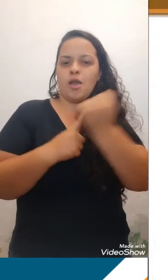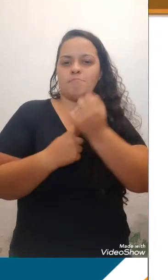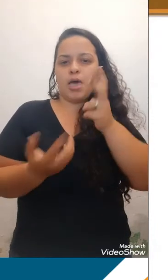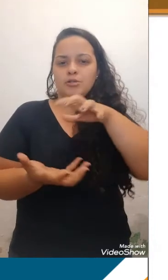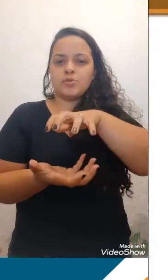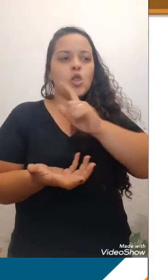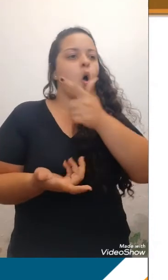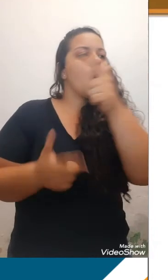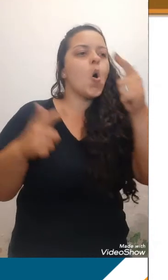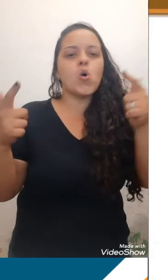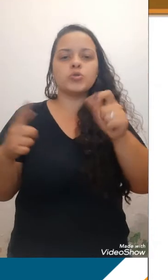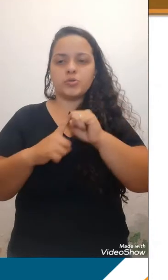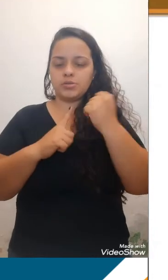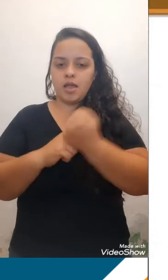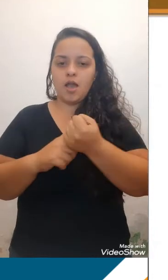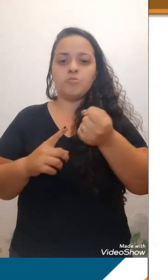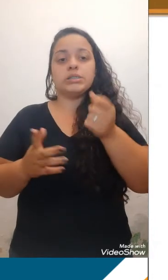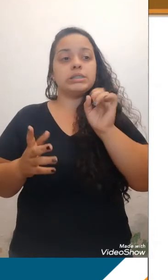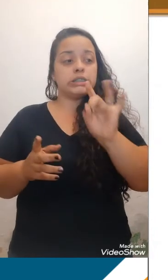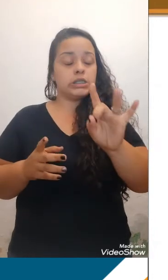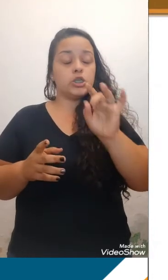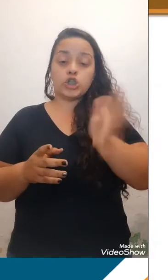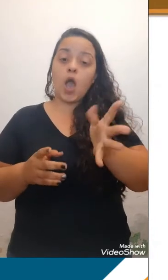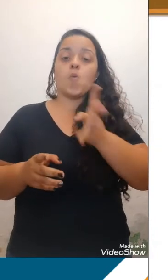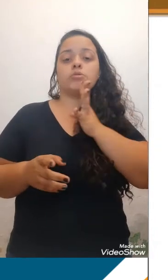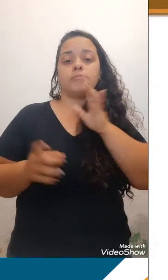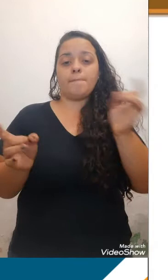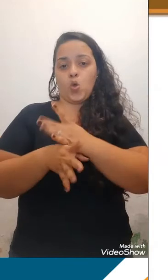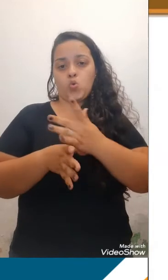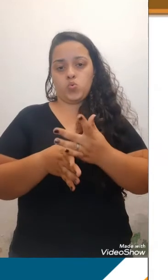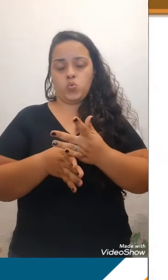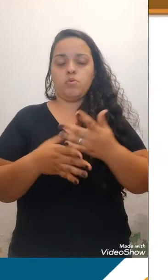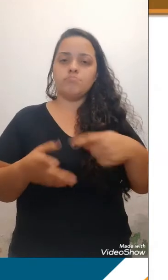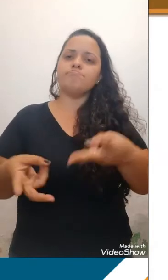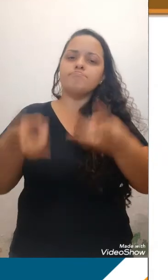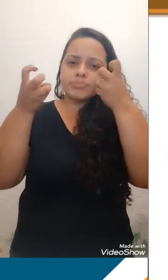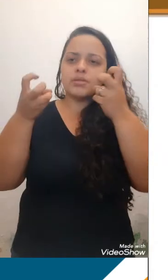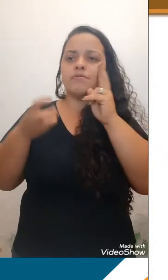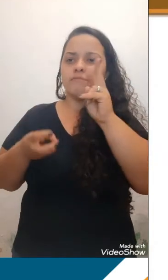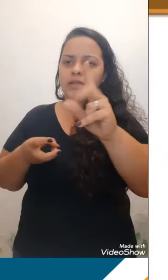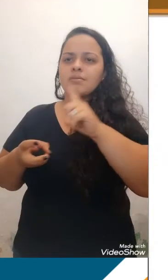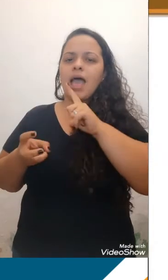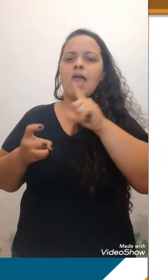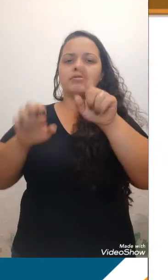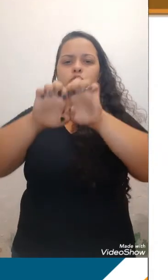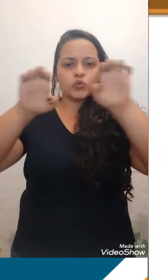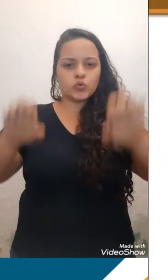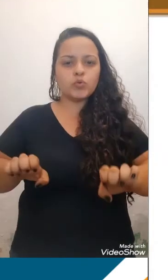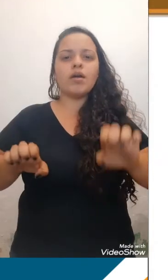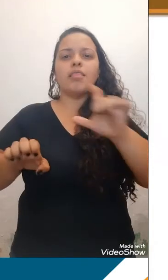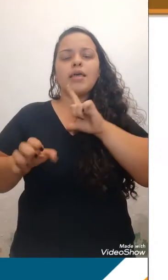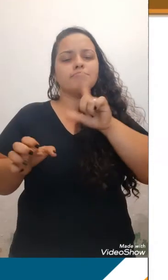e não reflete sobre outros ideais, a não ser os que já conhece. Então, percebam aí novamente essa